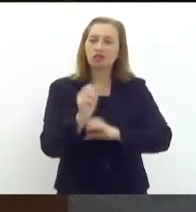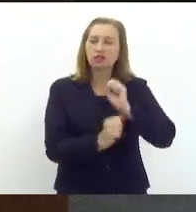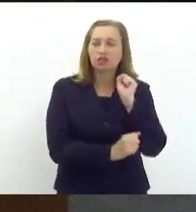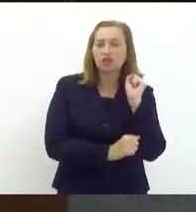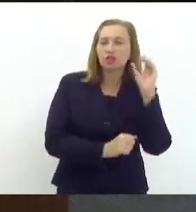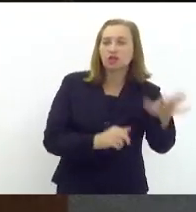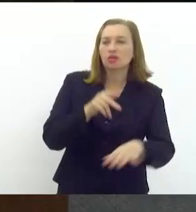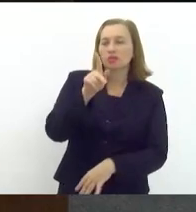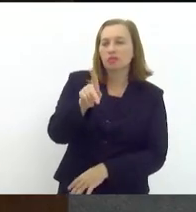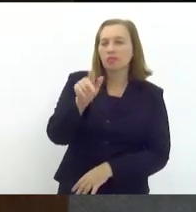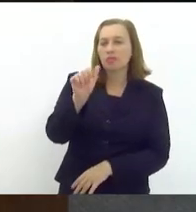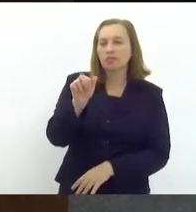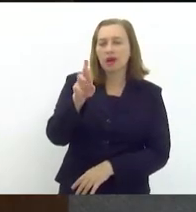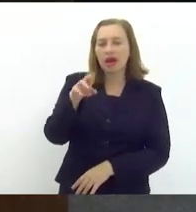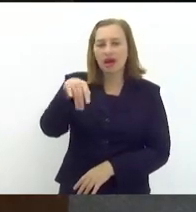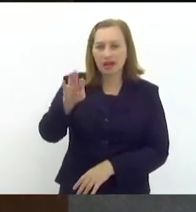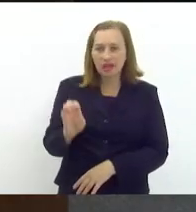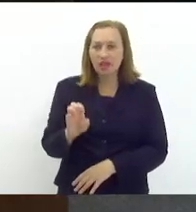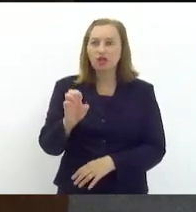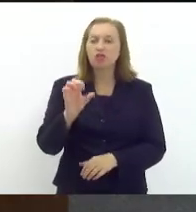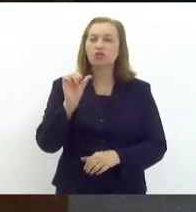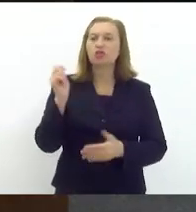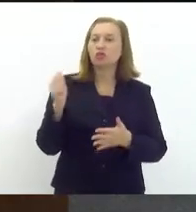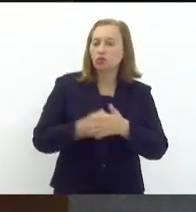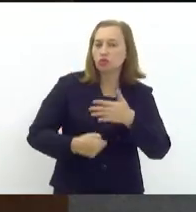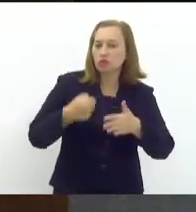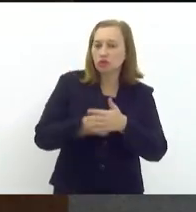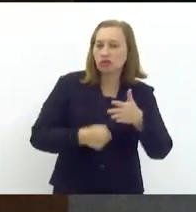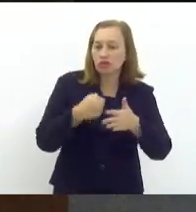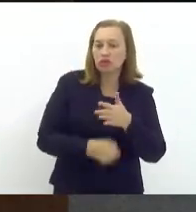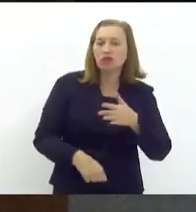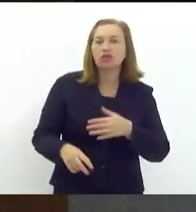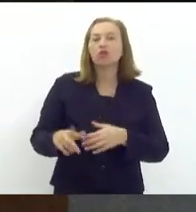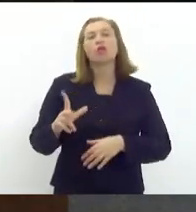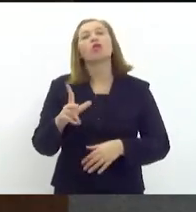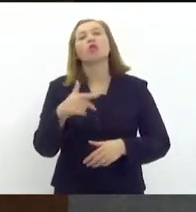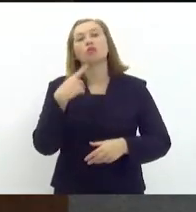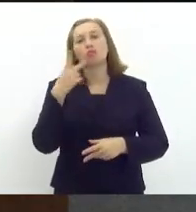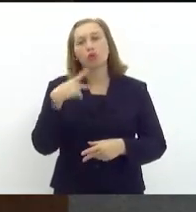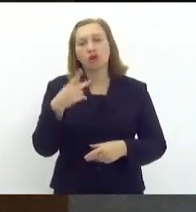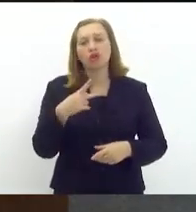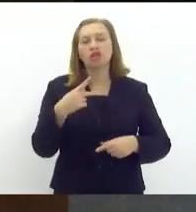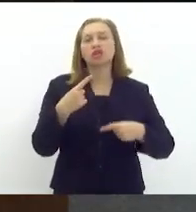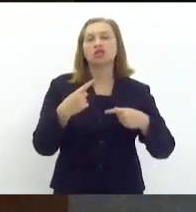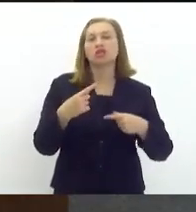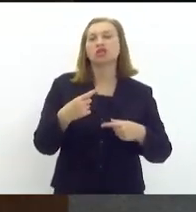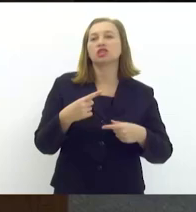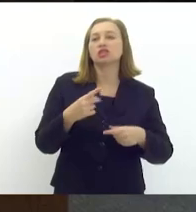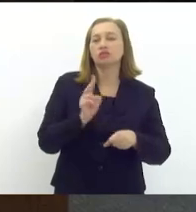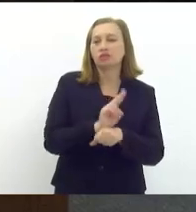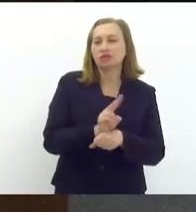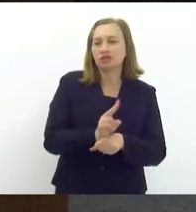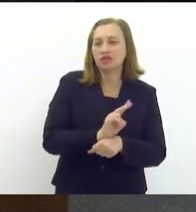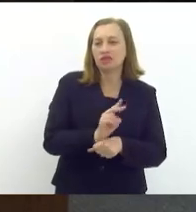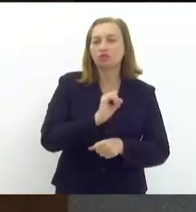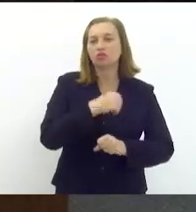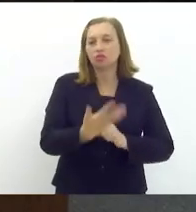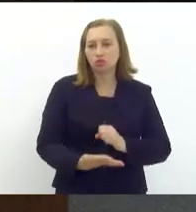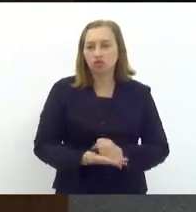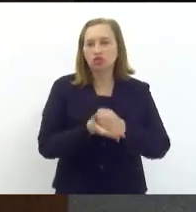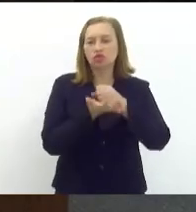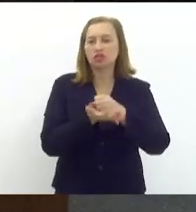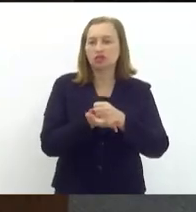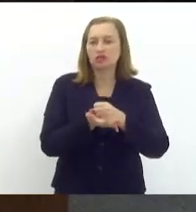possa restituir nesse Brasil uma política de preservação uma política sustentável e que isso passa graças a Deus